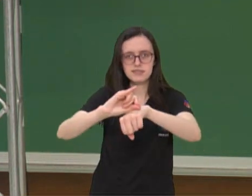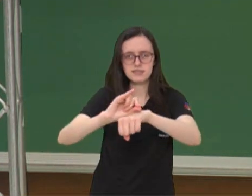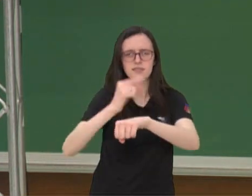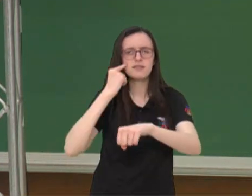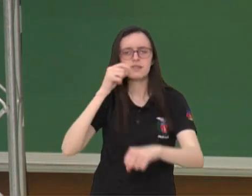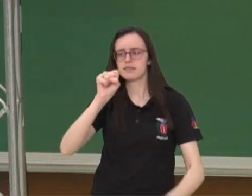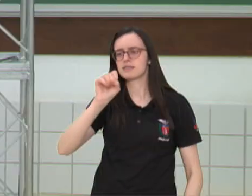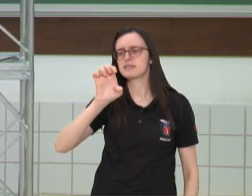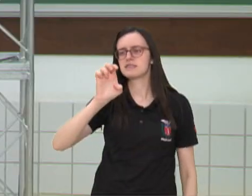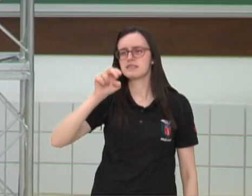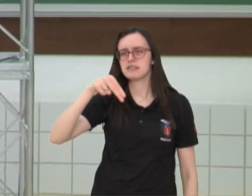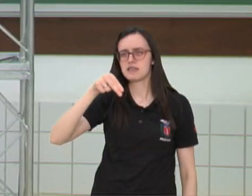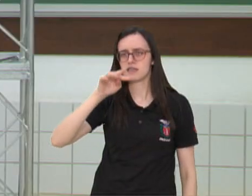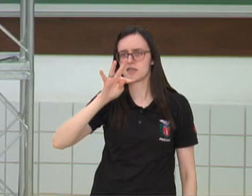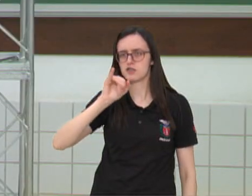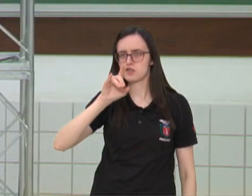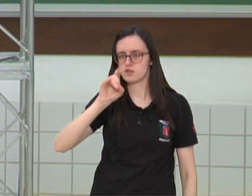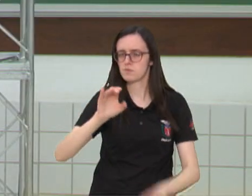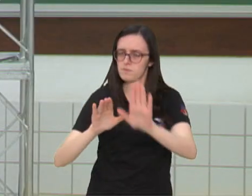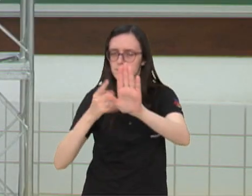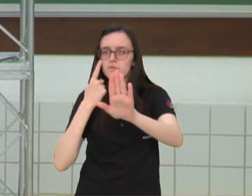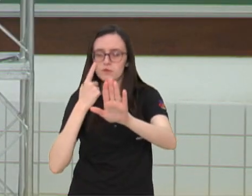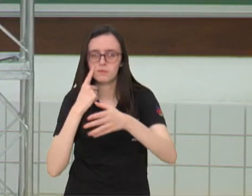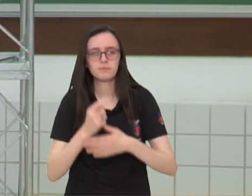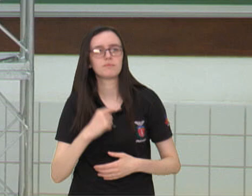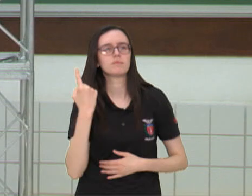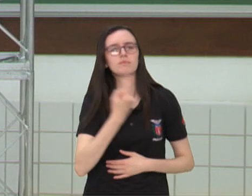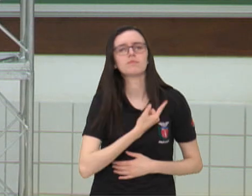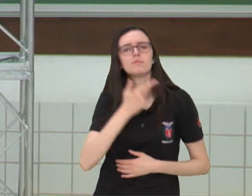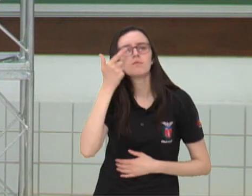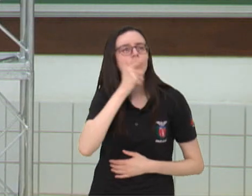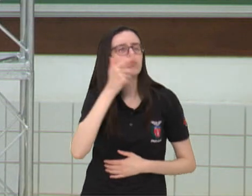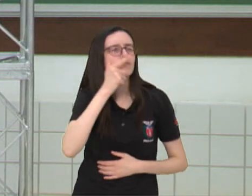no quadro? Olha só, para a gente observar